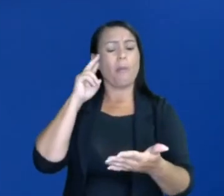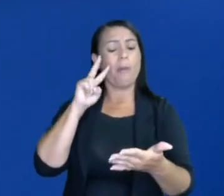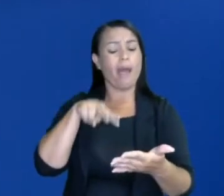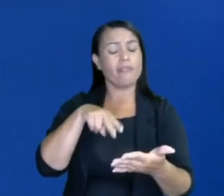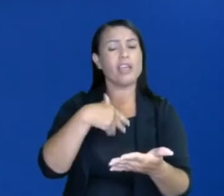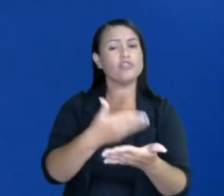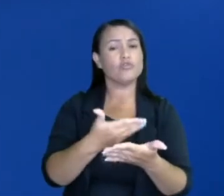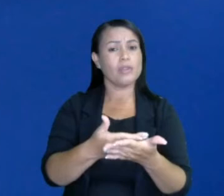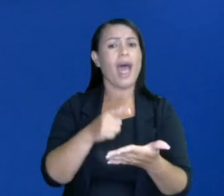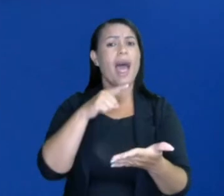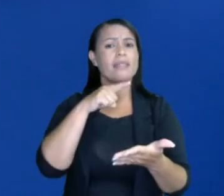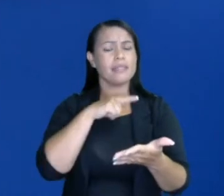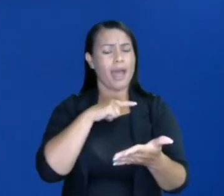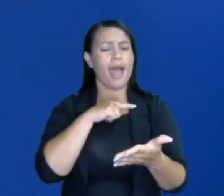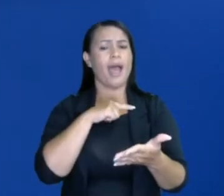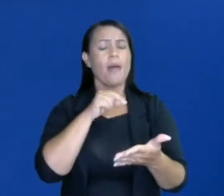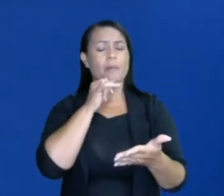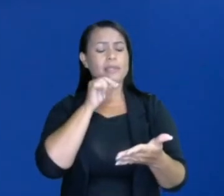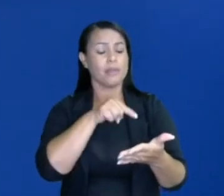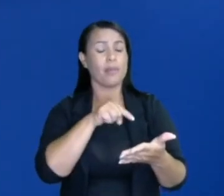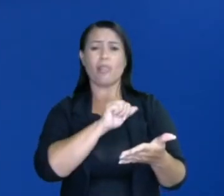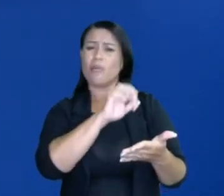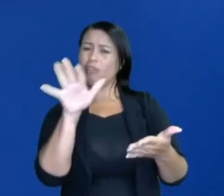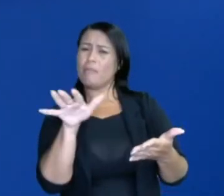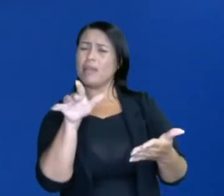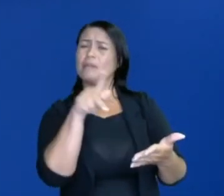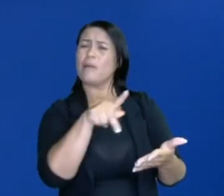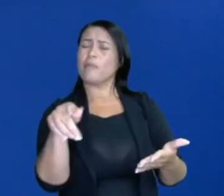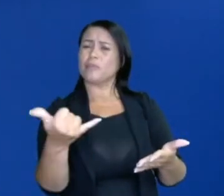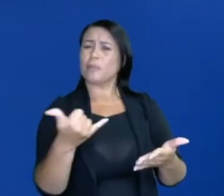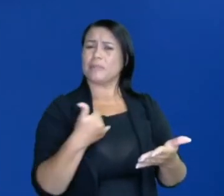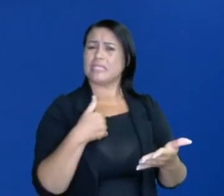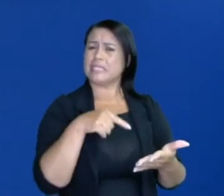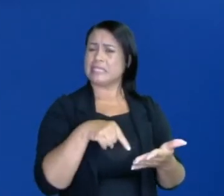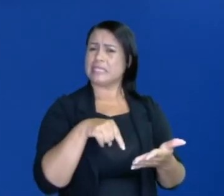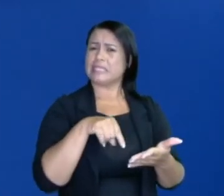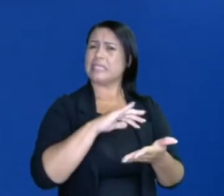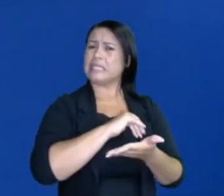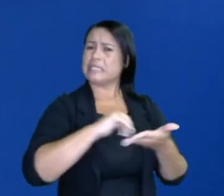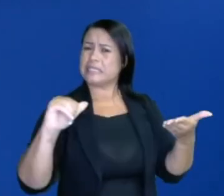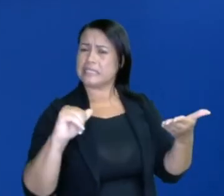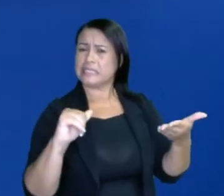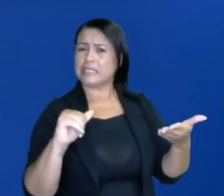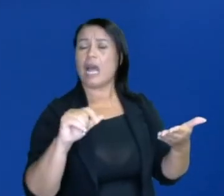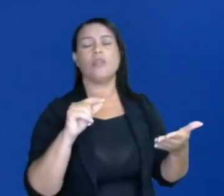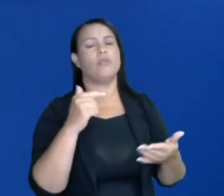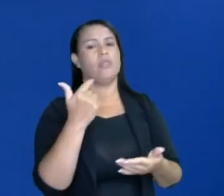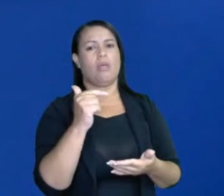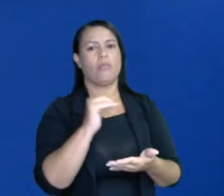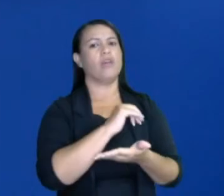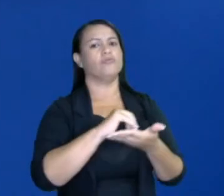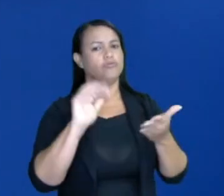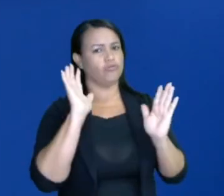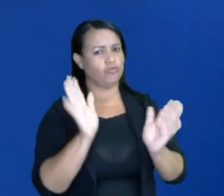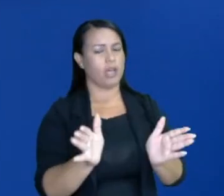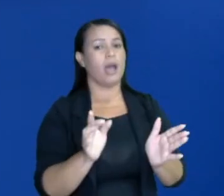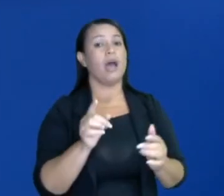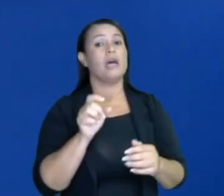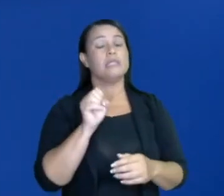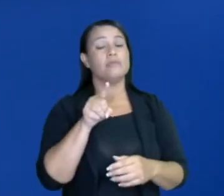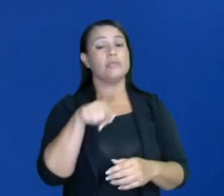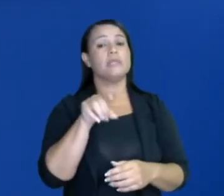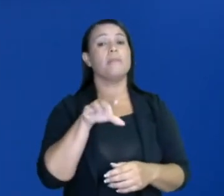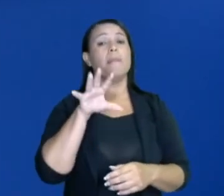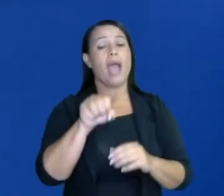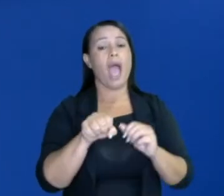que eles estão lá dentro do alfabeto. Aí você vai dizer, mas a professora não disse que ele não faz mais parte? Não faz. Né? Se você